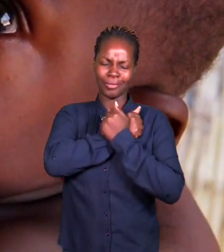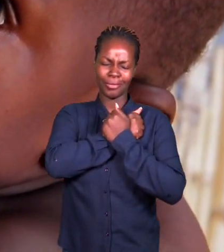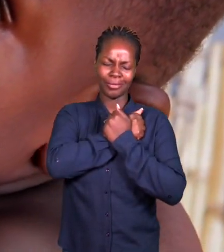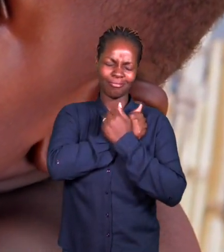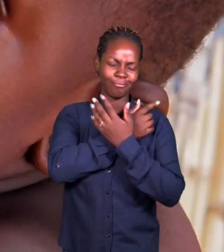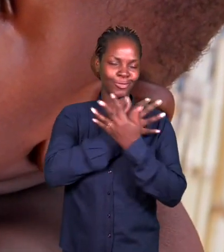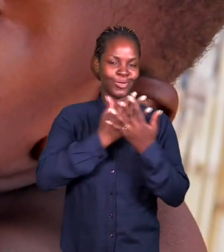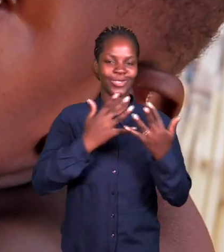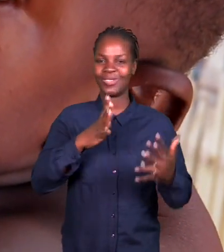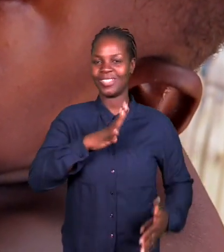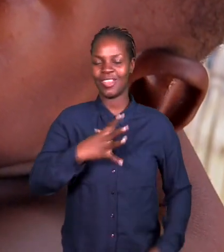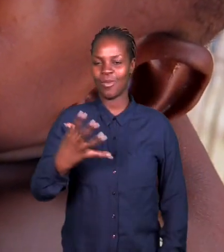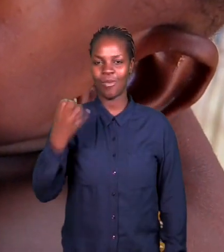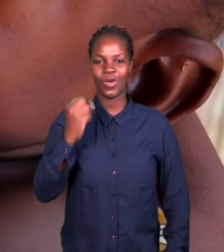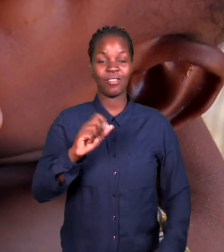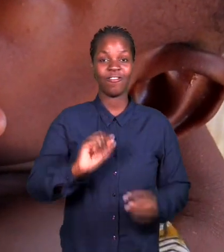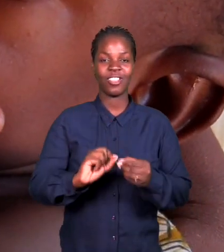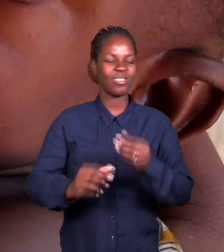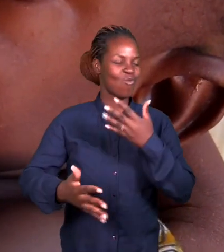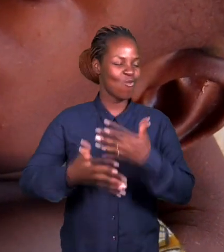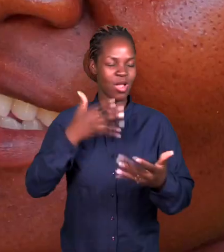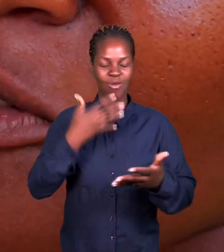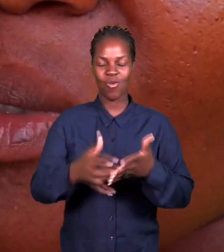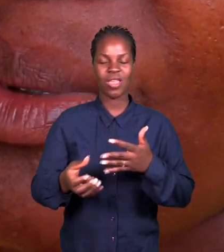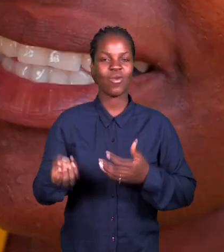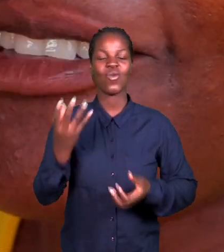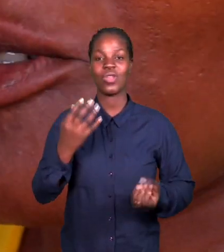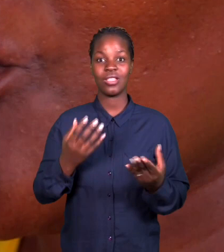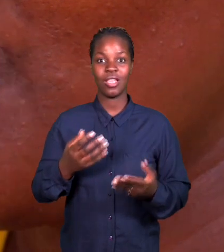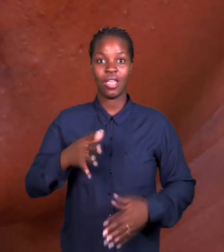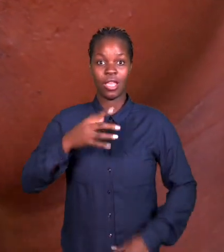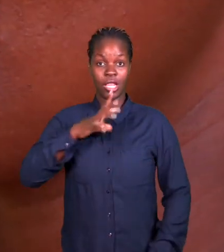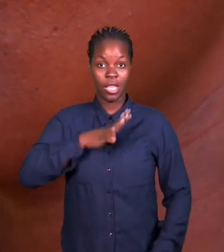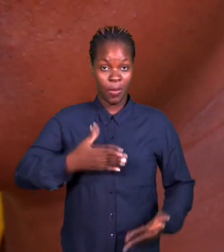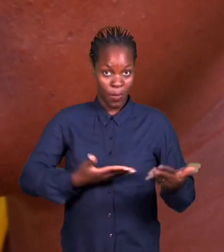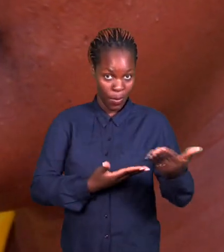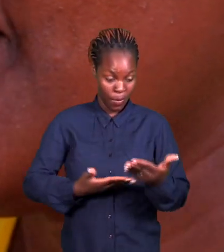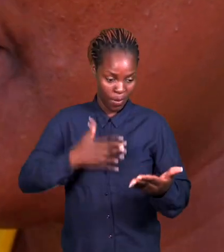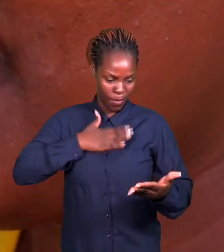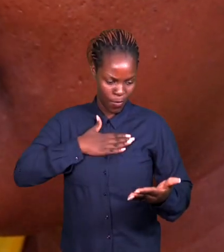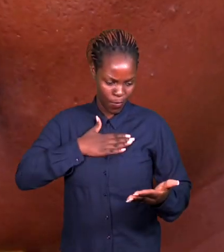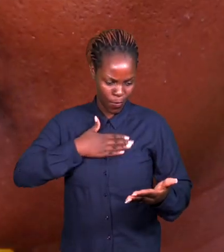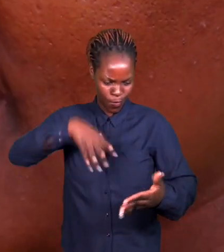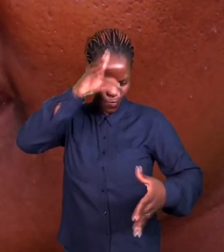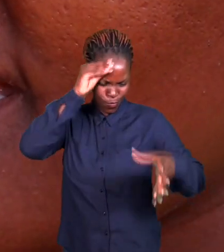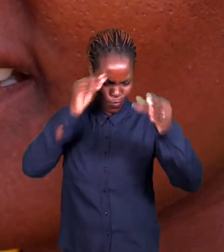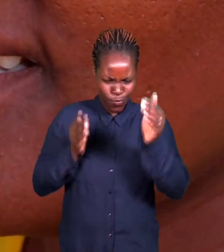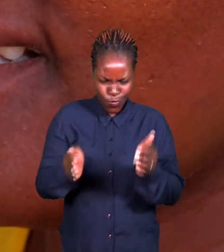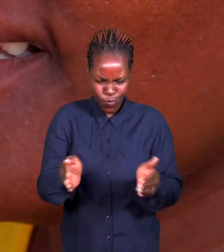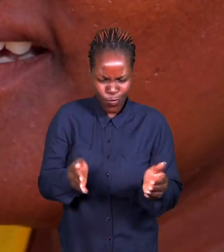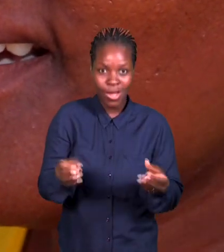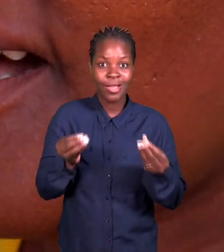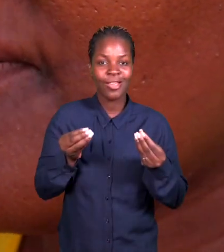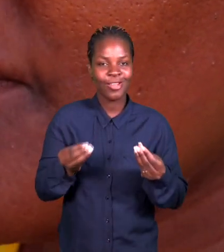sempre que consegue tudo o que quer. Tendo o bebê dentro dos meus braços, aprender a cuidar a